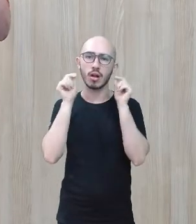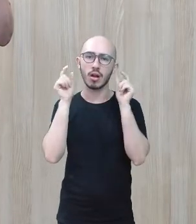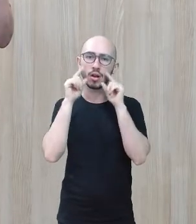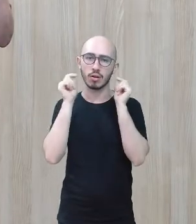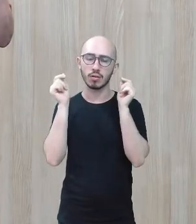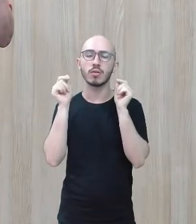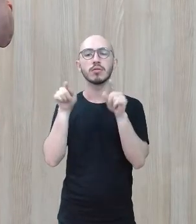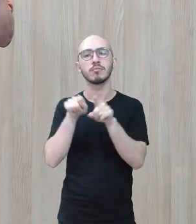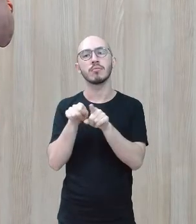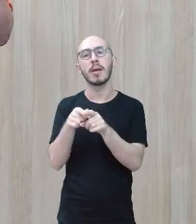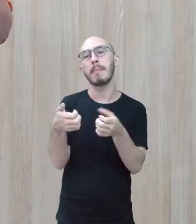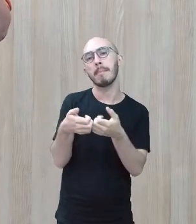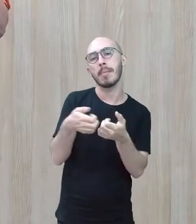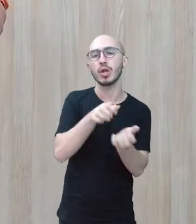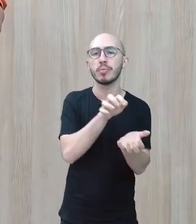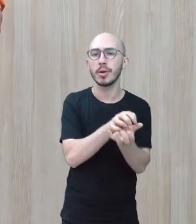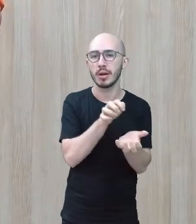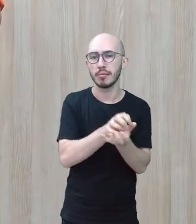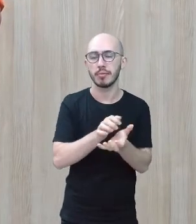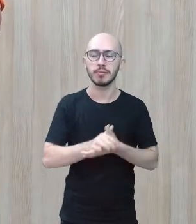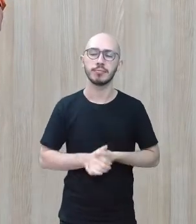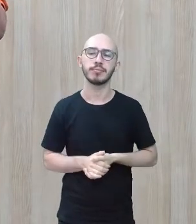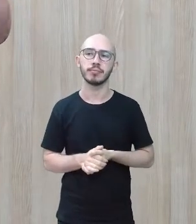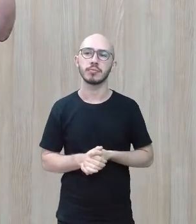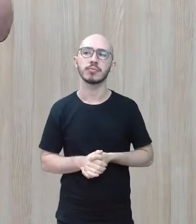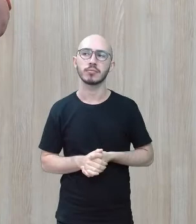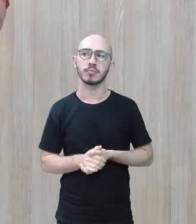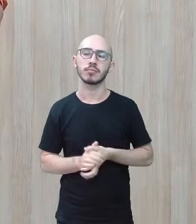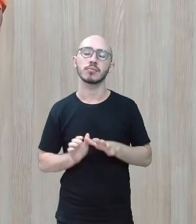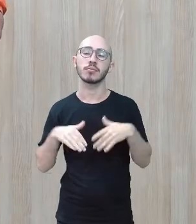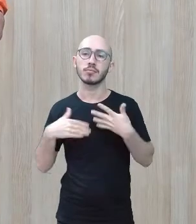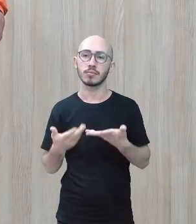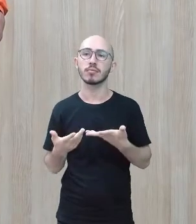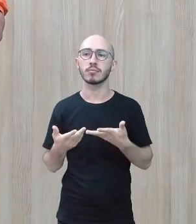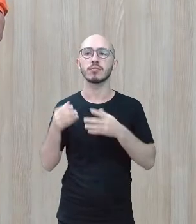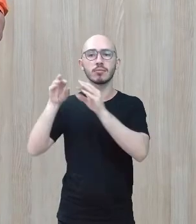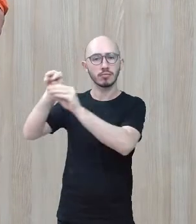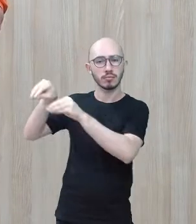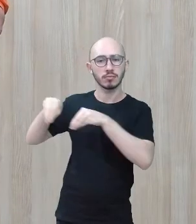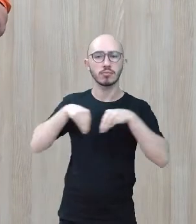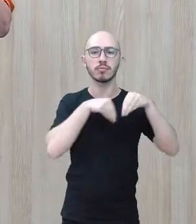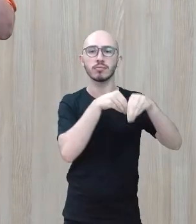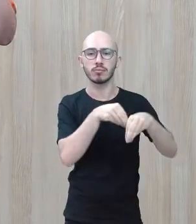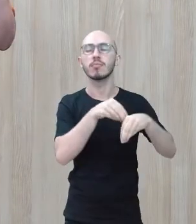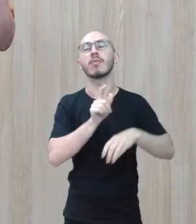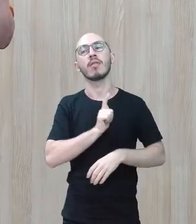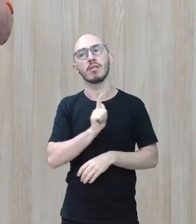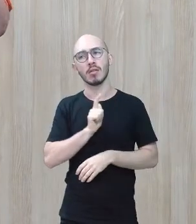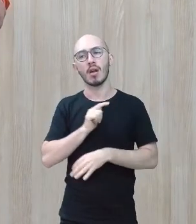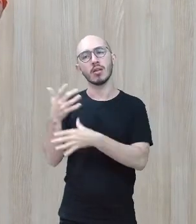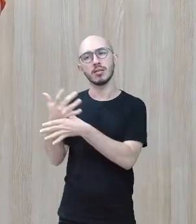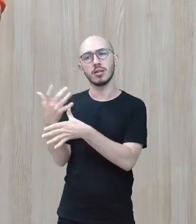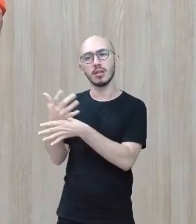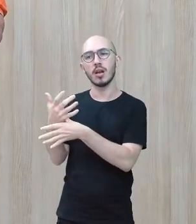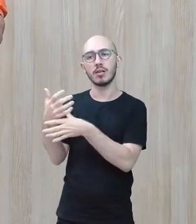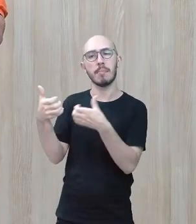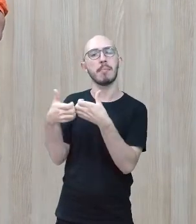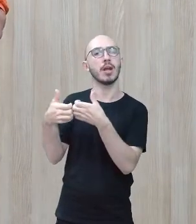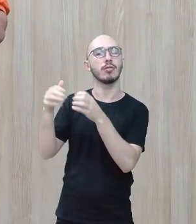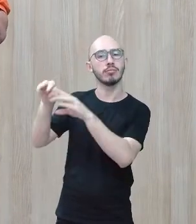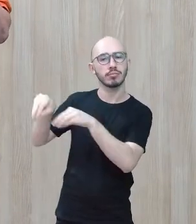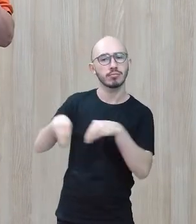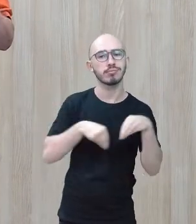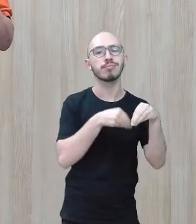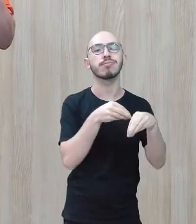Alagoas e Pernambuco. E aí ele sai de uma cidade e vem para outra, né? Tem são cidades bem próximas